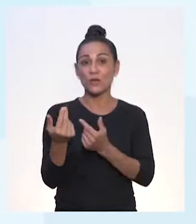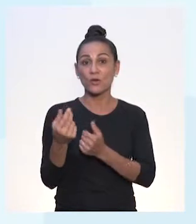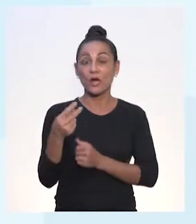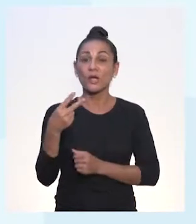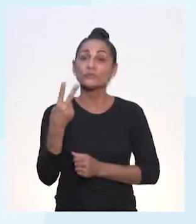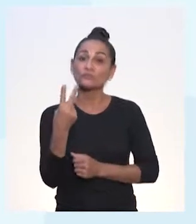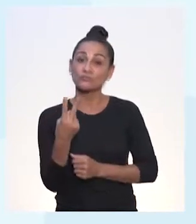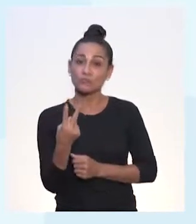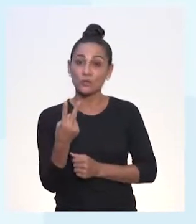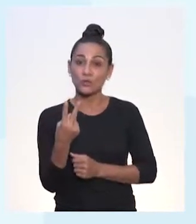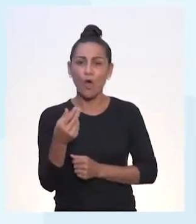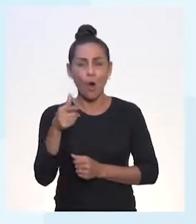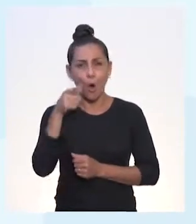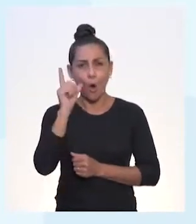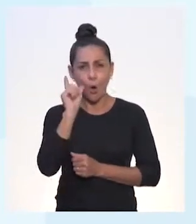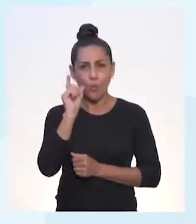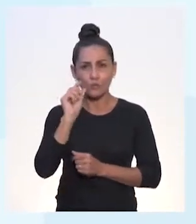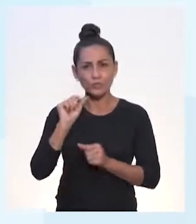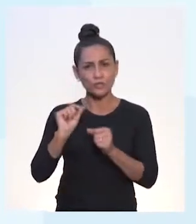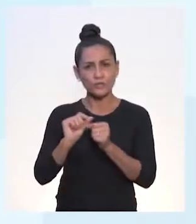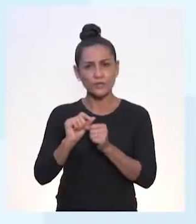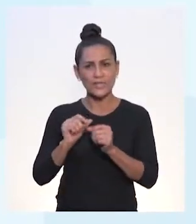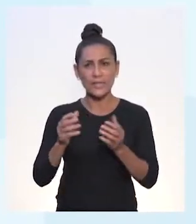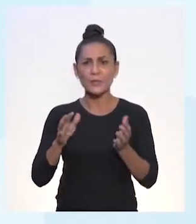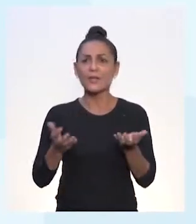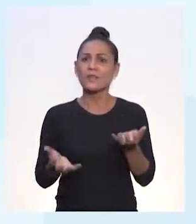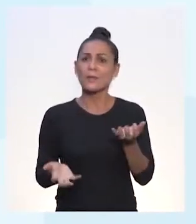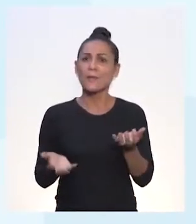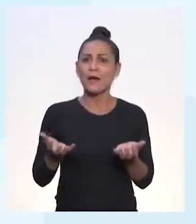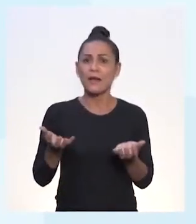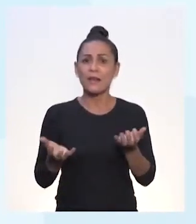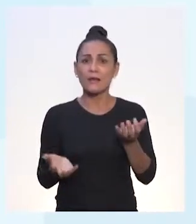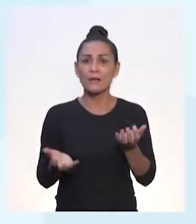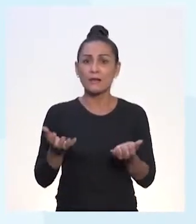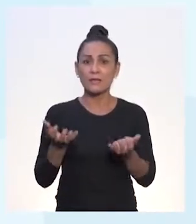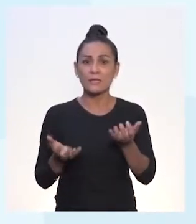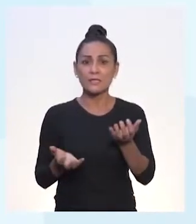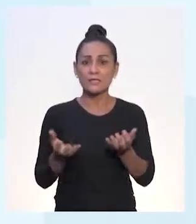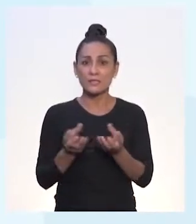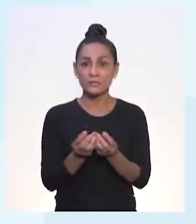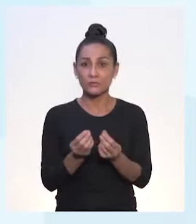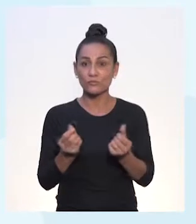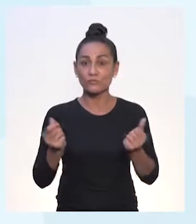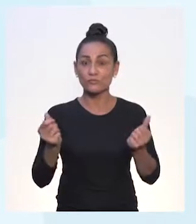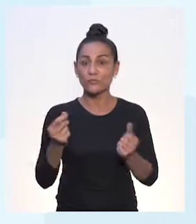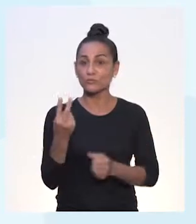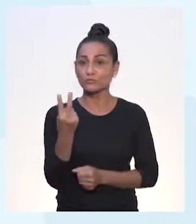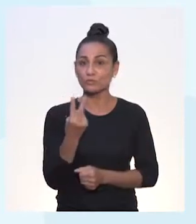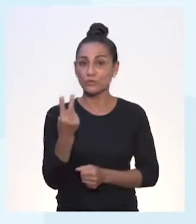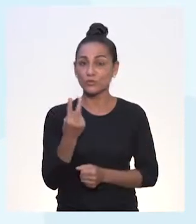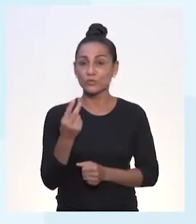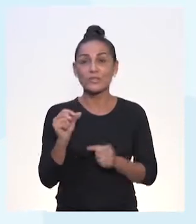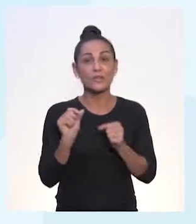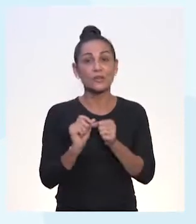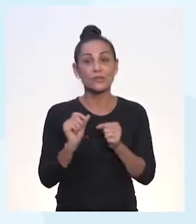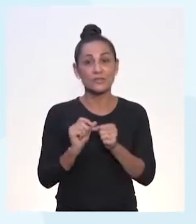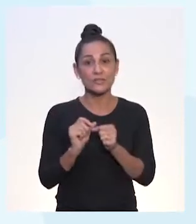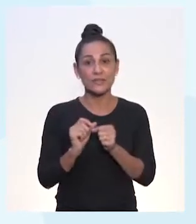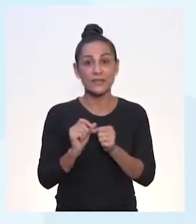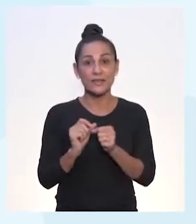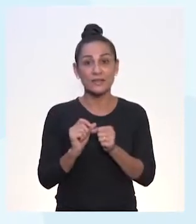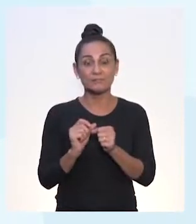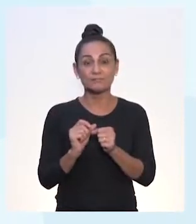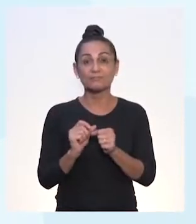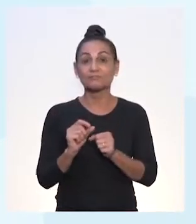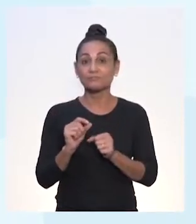nós fizemos isso, né, Osmar? Sim. Questão da balança aí, ó. Eu tenho que sumir com esse 2. O que eu vou fazer? Eu vou, no caso